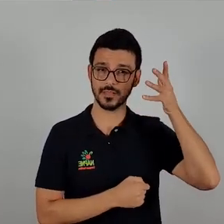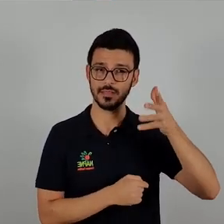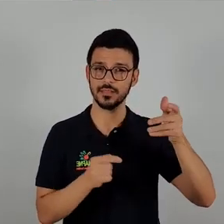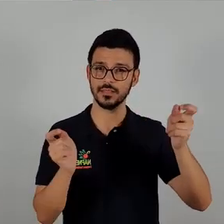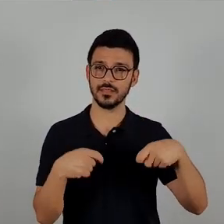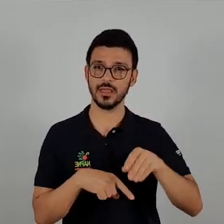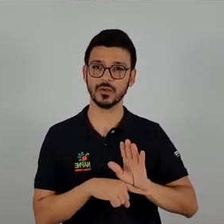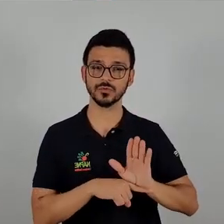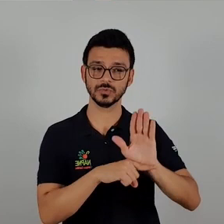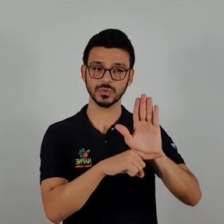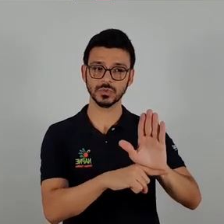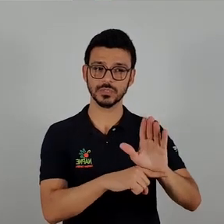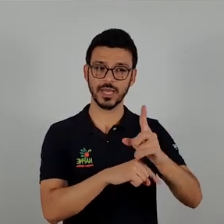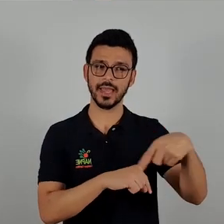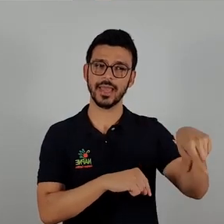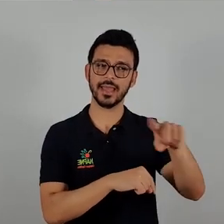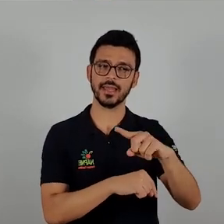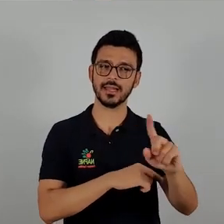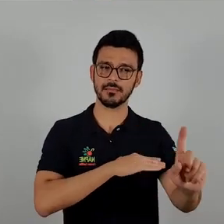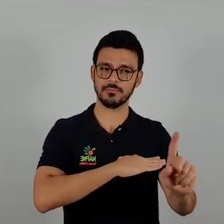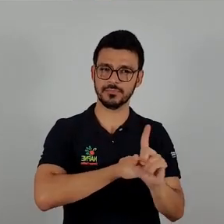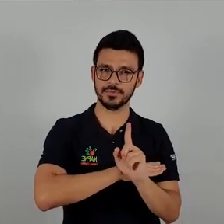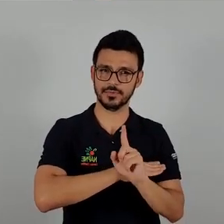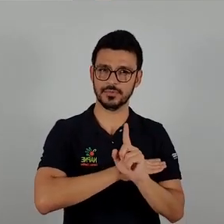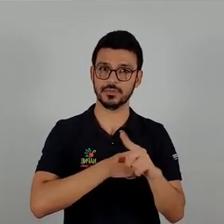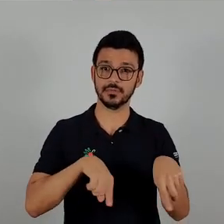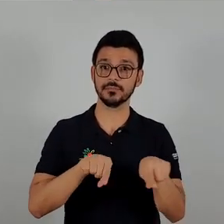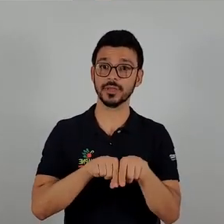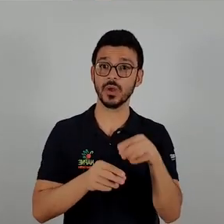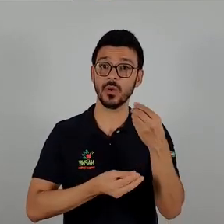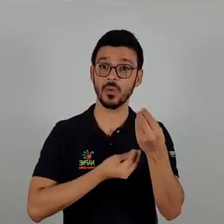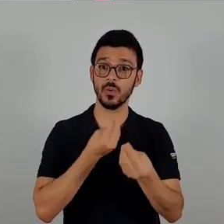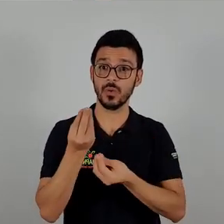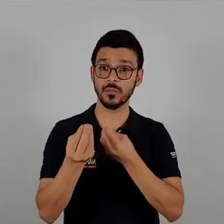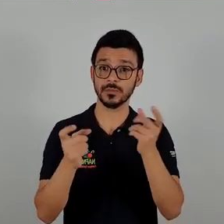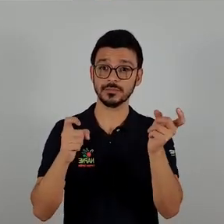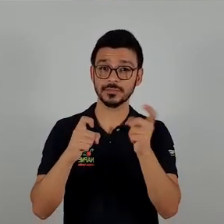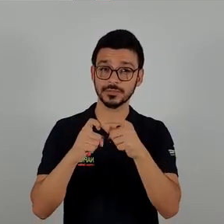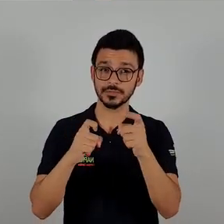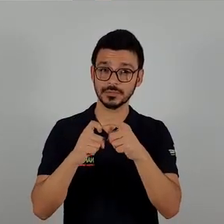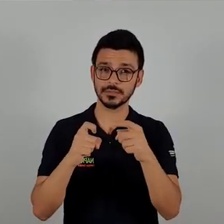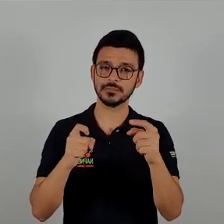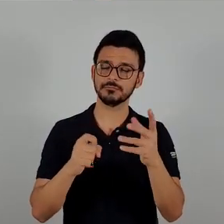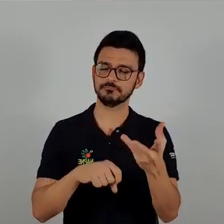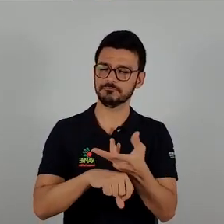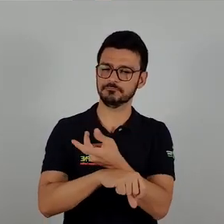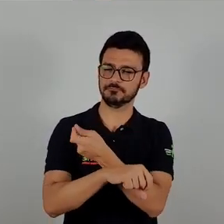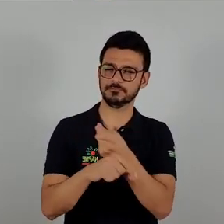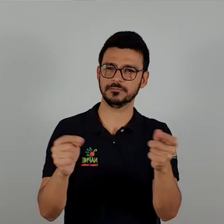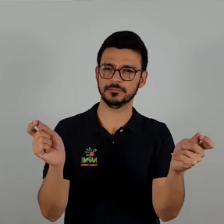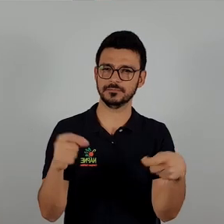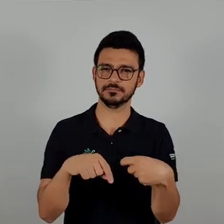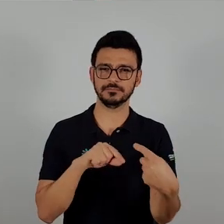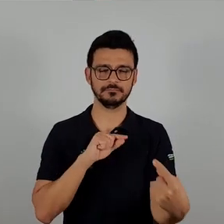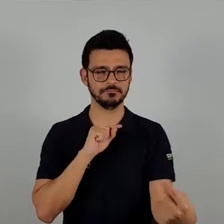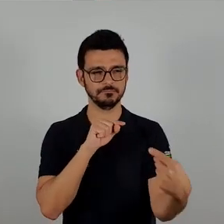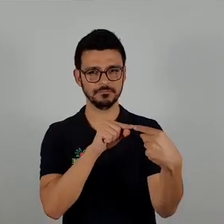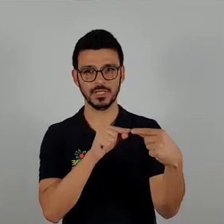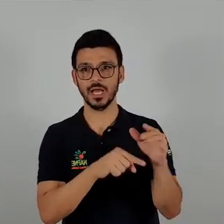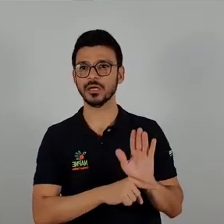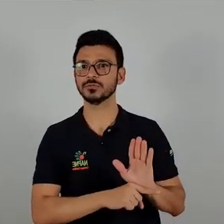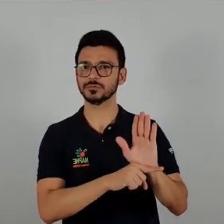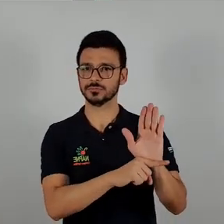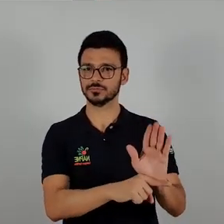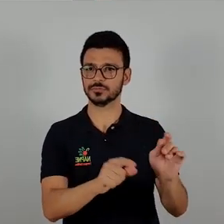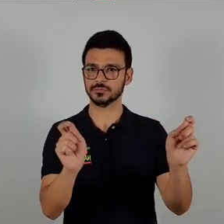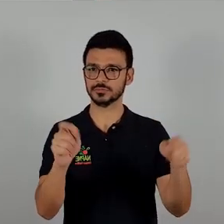Então são só imagens ilustrativas. Então a gente indica a fito para tudo, mas tem algumas coisas que elas são maravilhosas a mais.